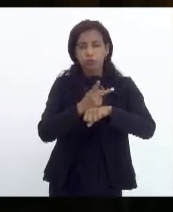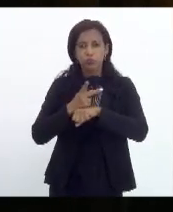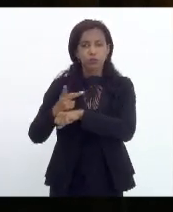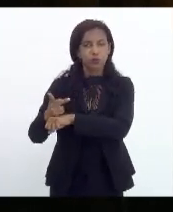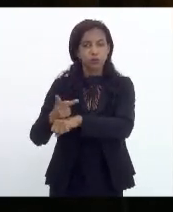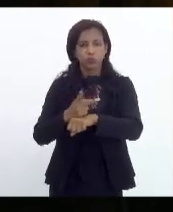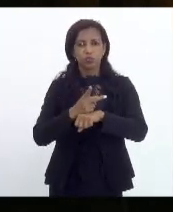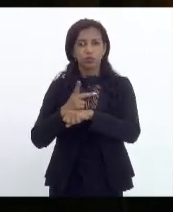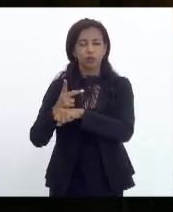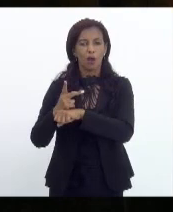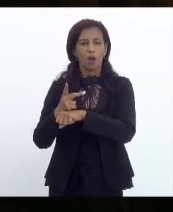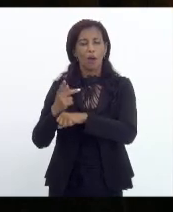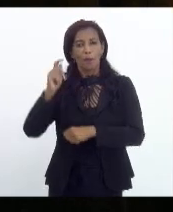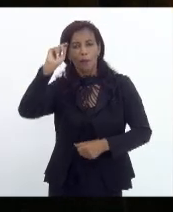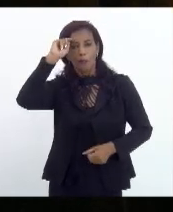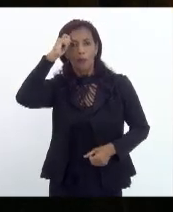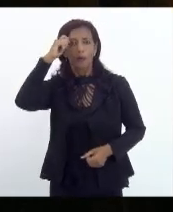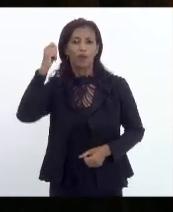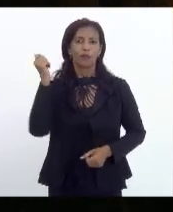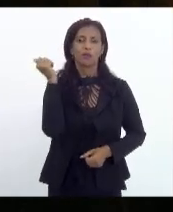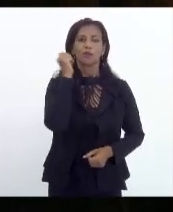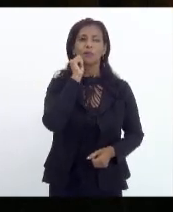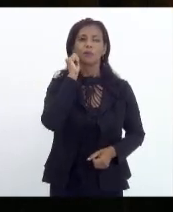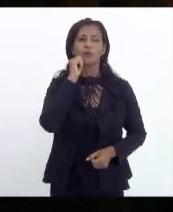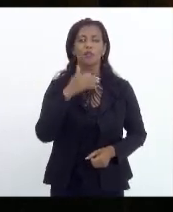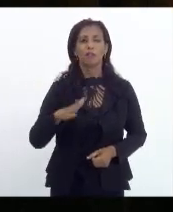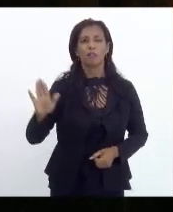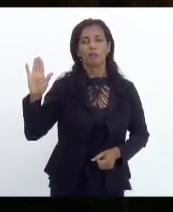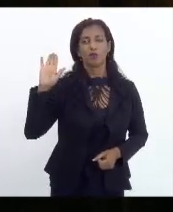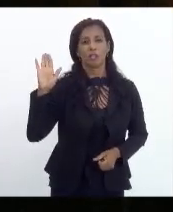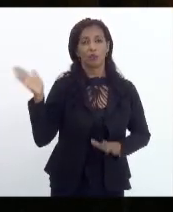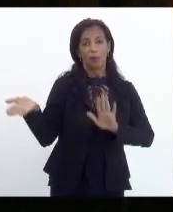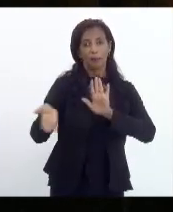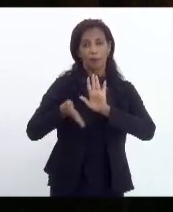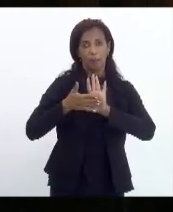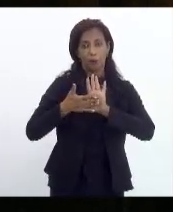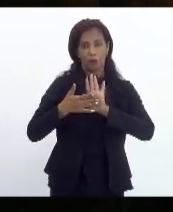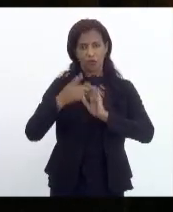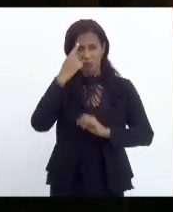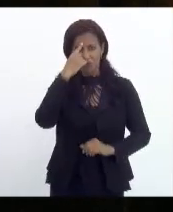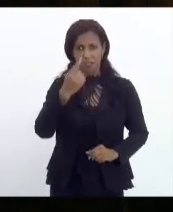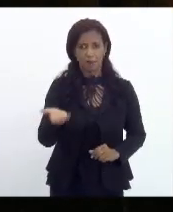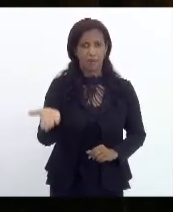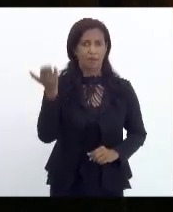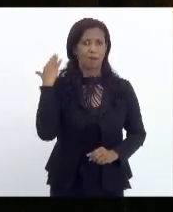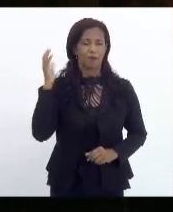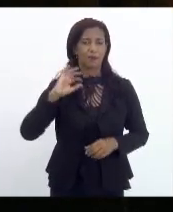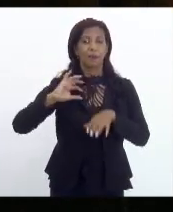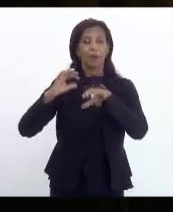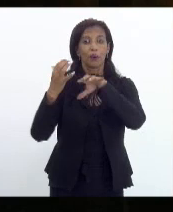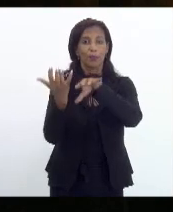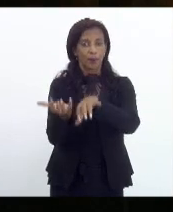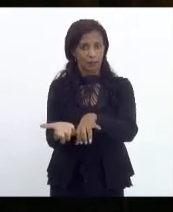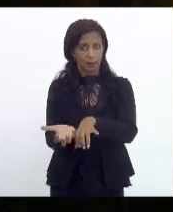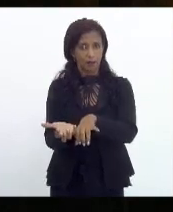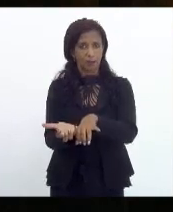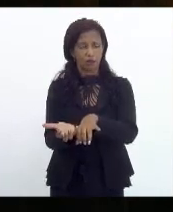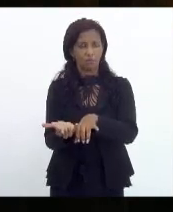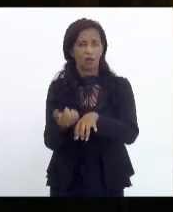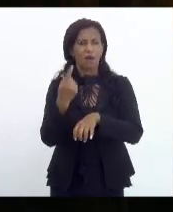por candidaturas de negros e de mulheres a proposta aprovada na semana passada pelo congresso